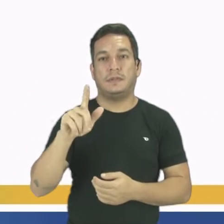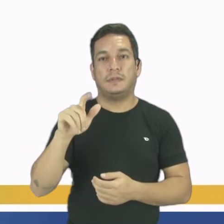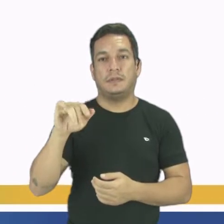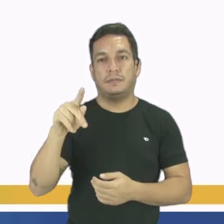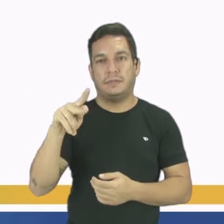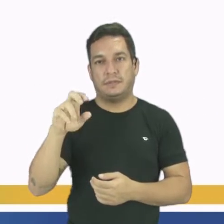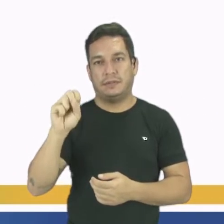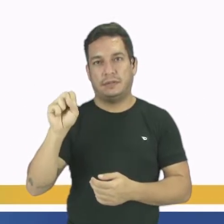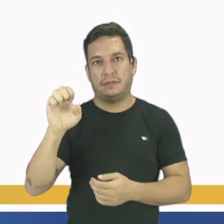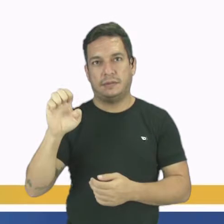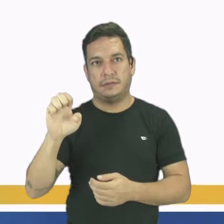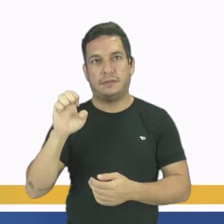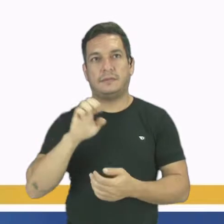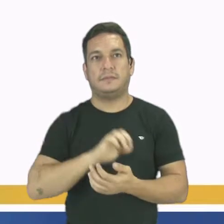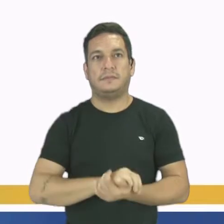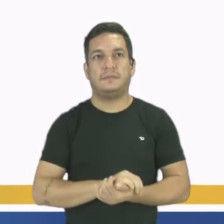zeugma.